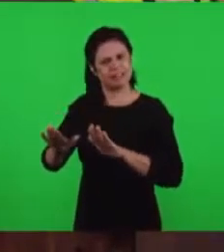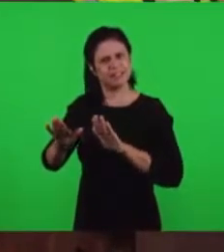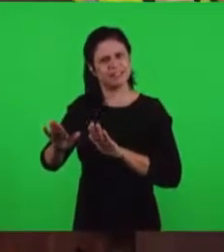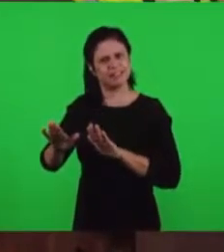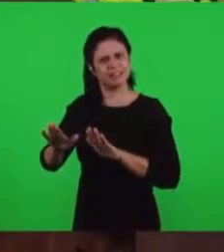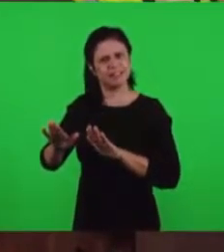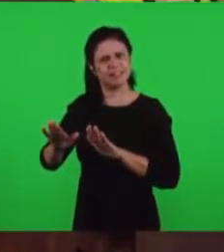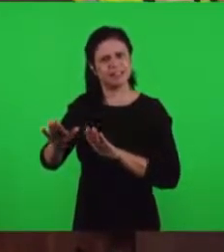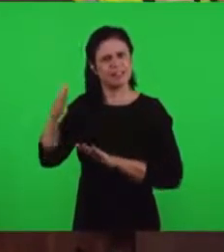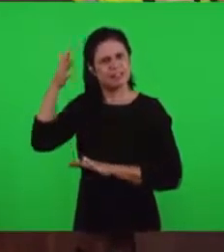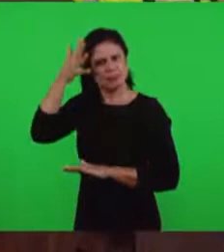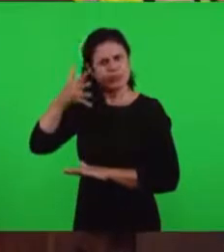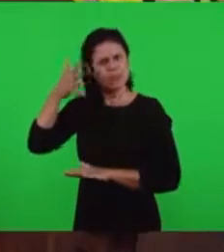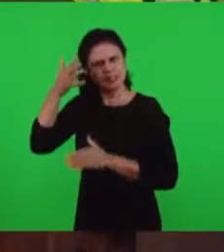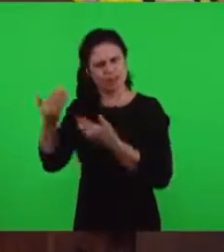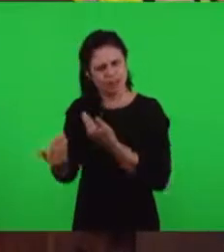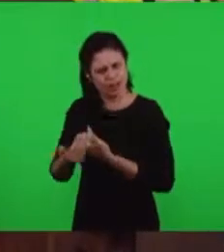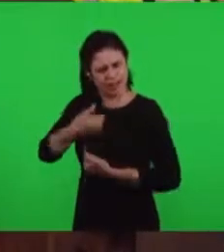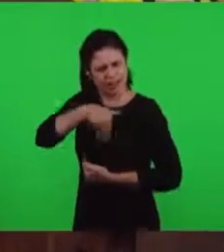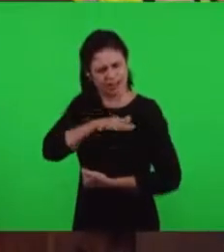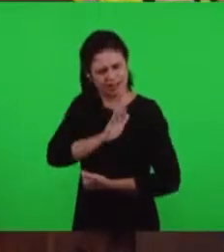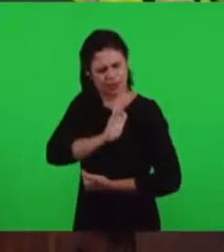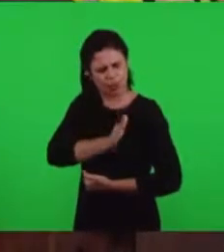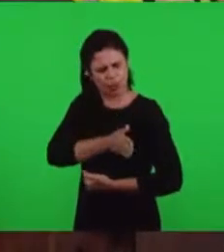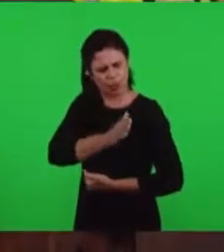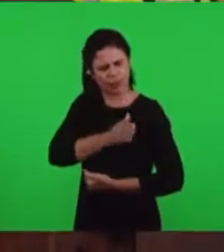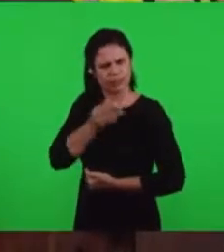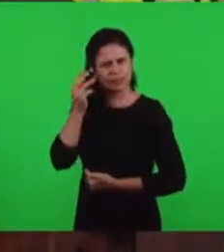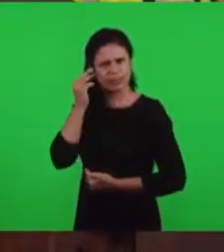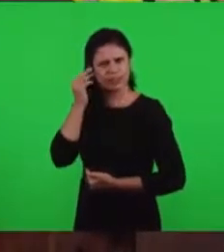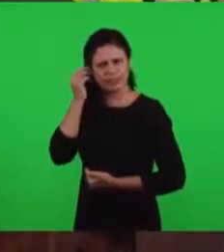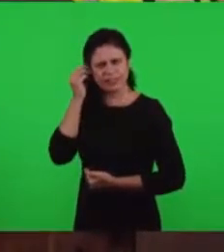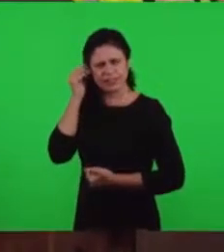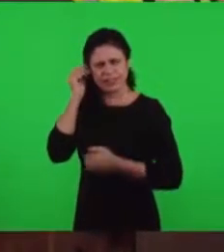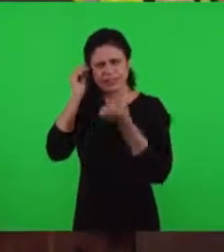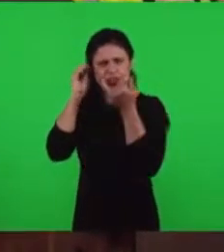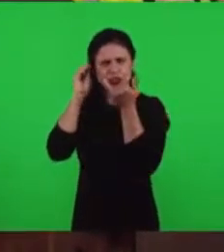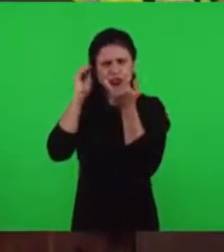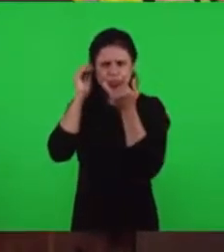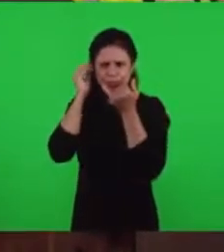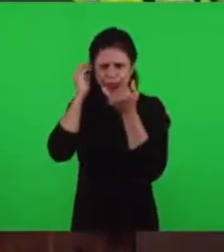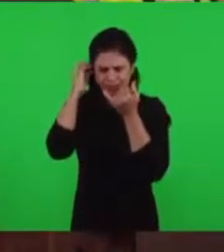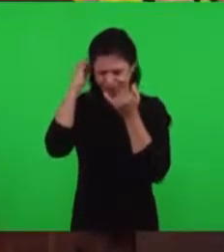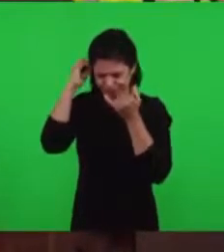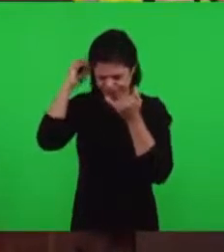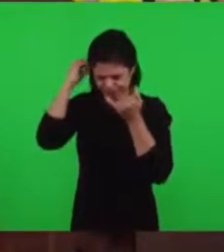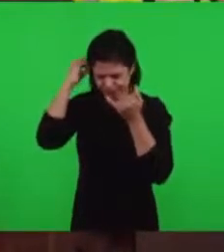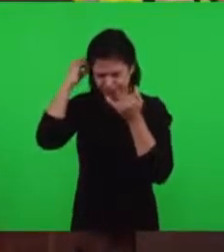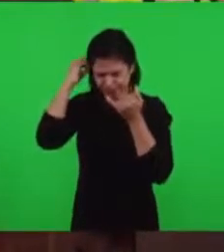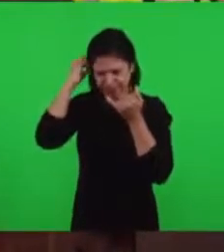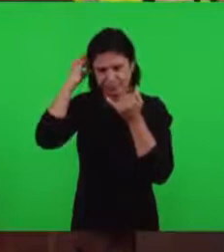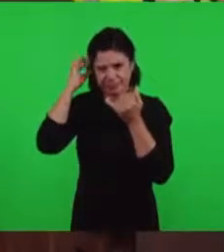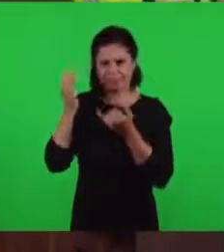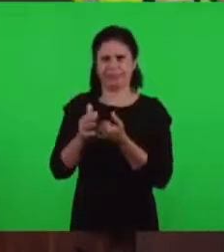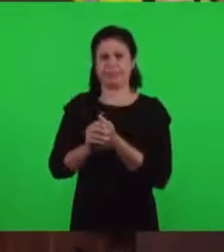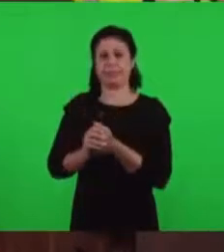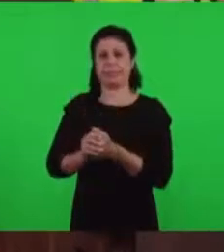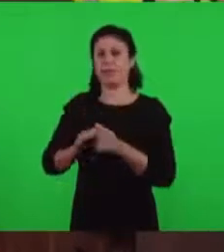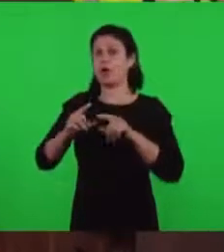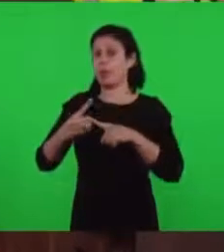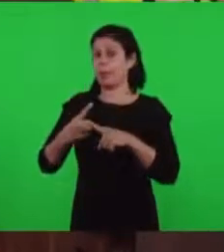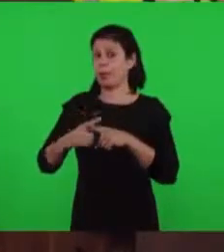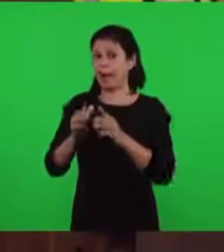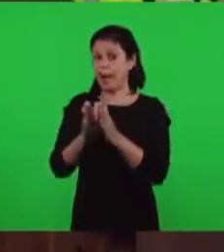coração na vida do homem e penetra para dizer para mostrar aquilo que é da carne